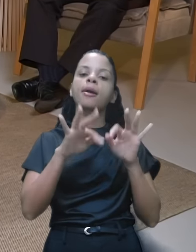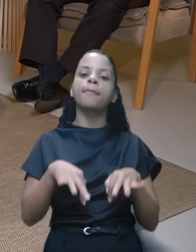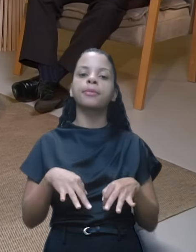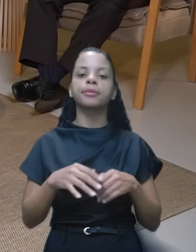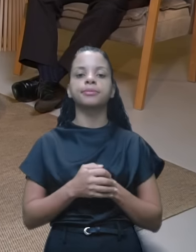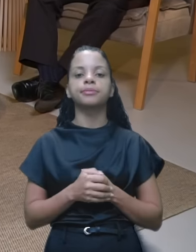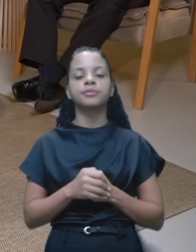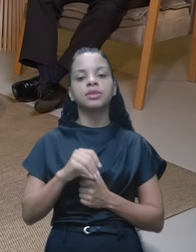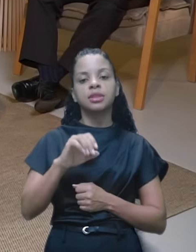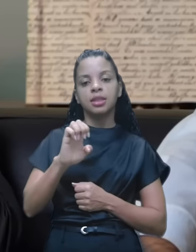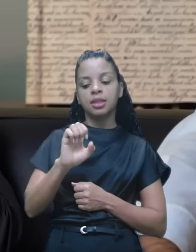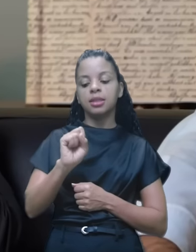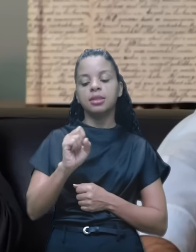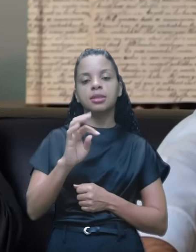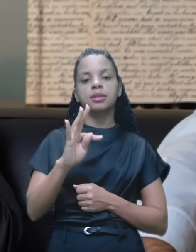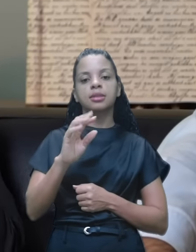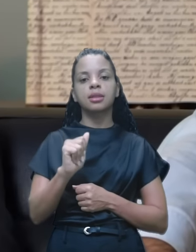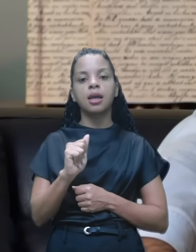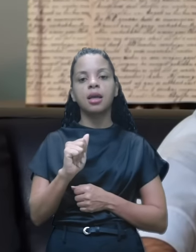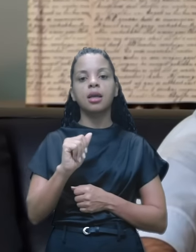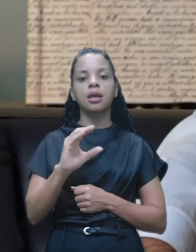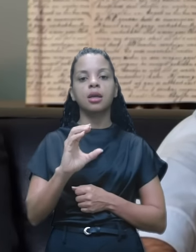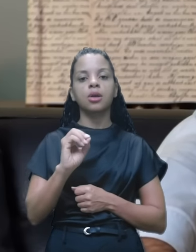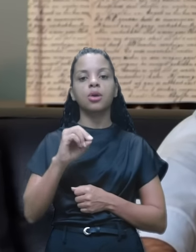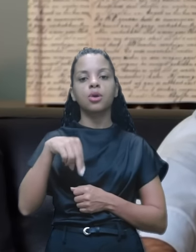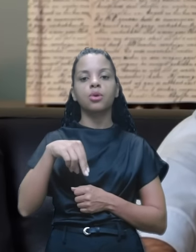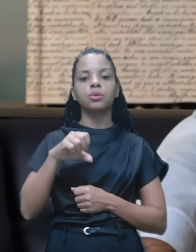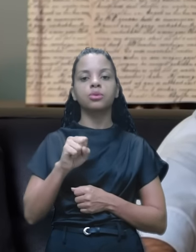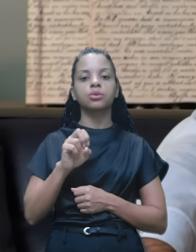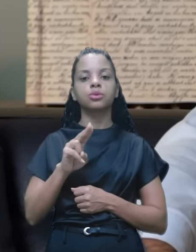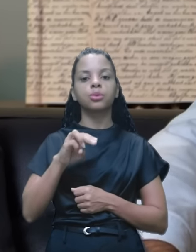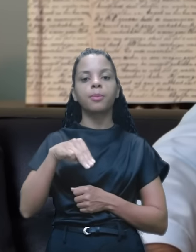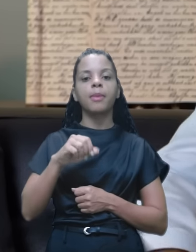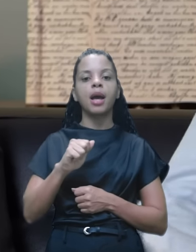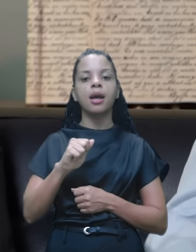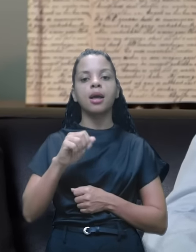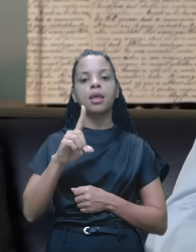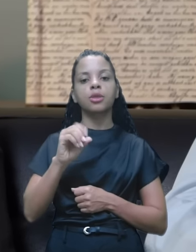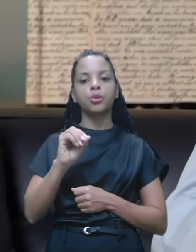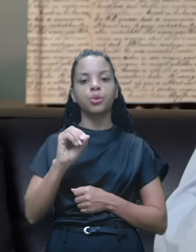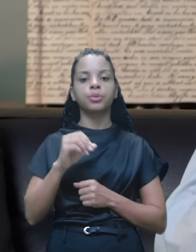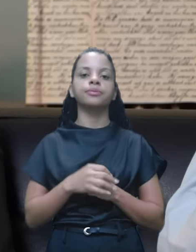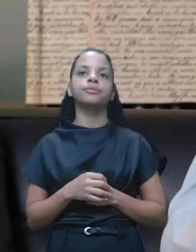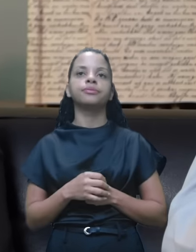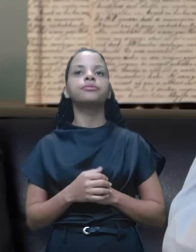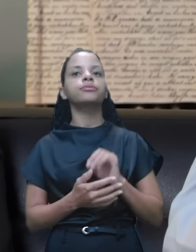escritora Ellen White no livro aí escreveu para a gente, né, que um poder mais alto, né, que Pilatos, fez com que ele realmente colocasse essa inscrição ali,